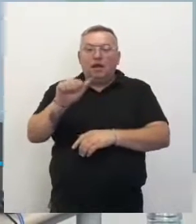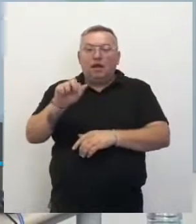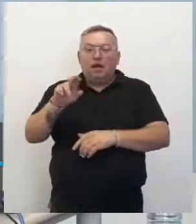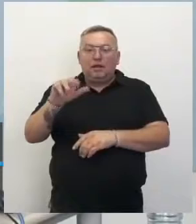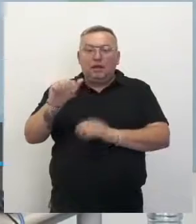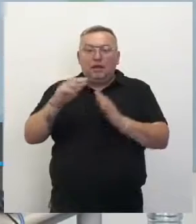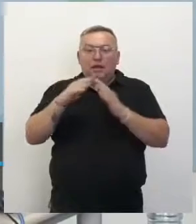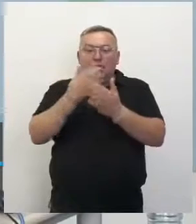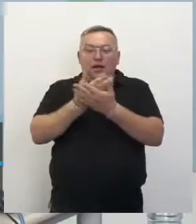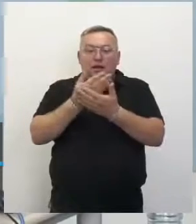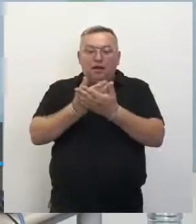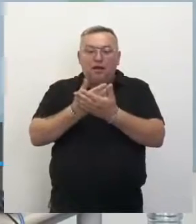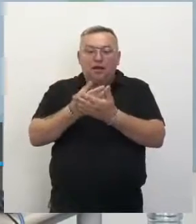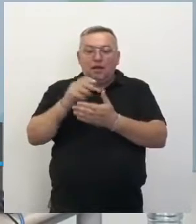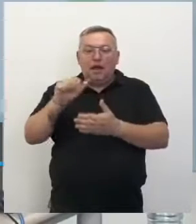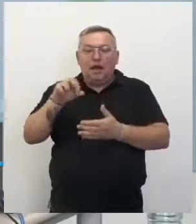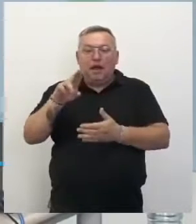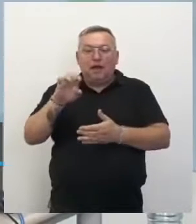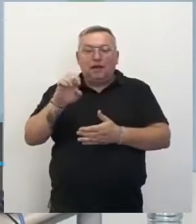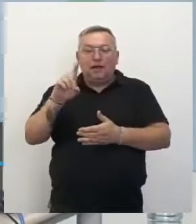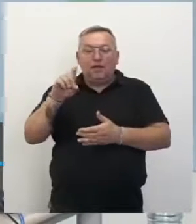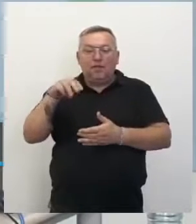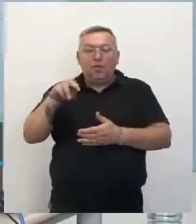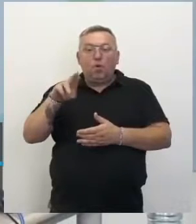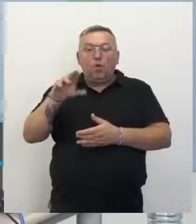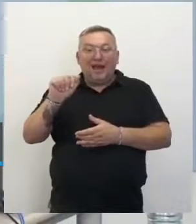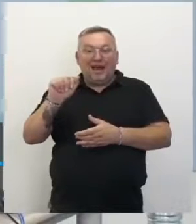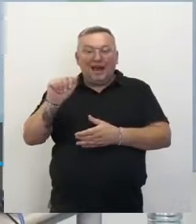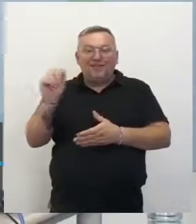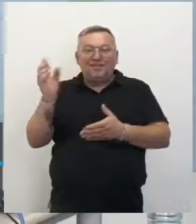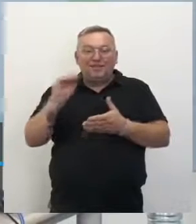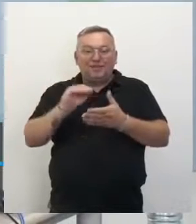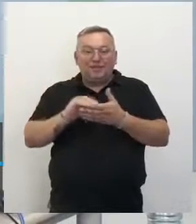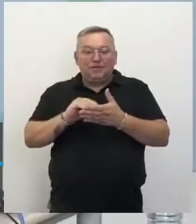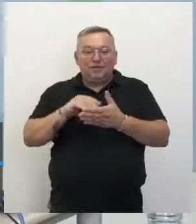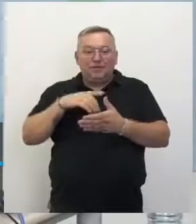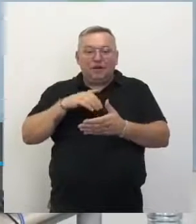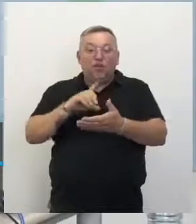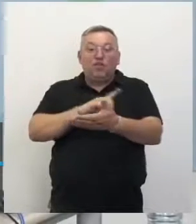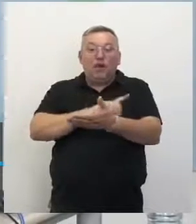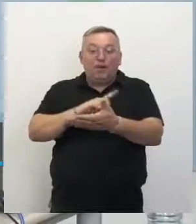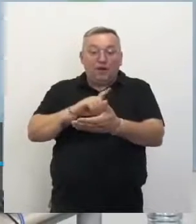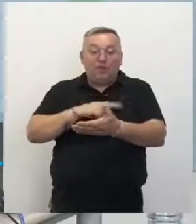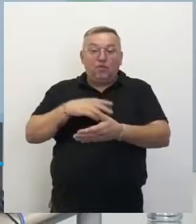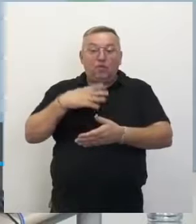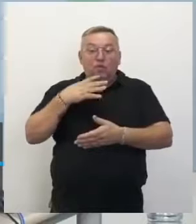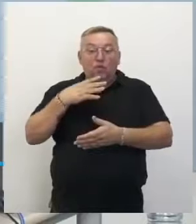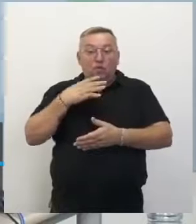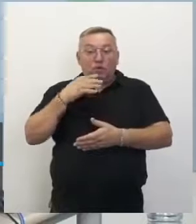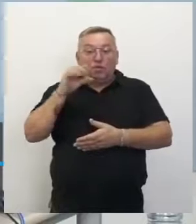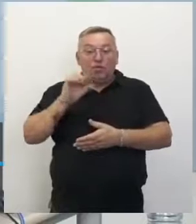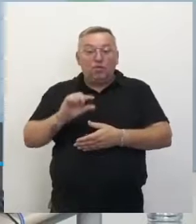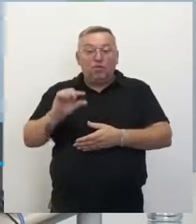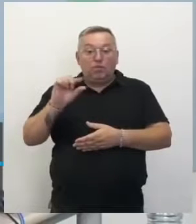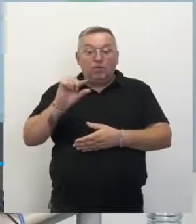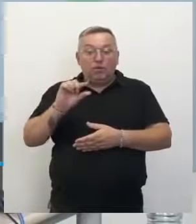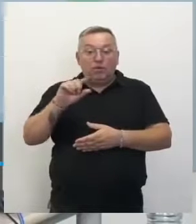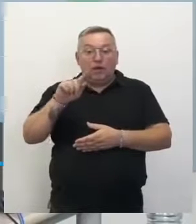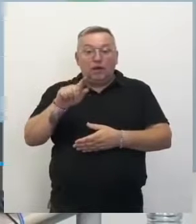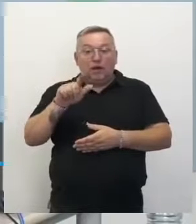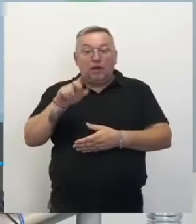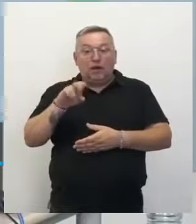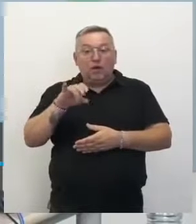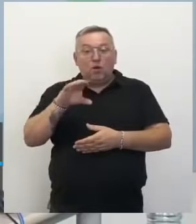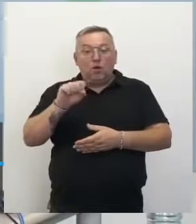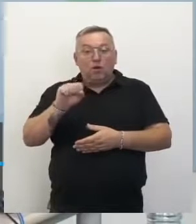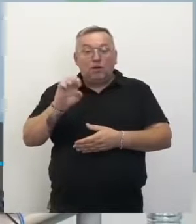da Escola PEI Aires de Moura, colocou, bom, tenho diabetes, então conheço um pouco da glicose